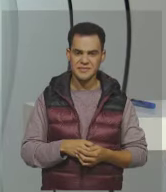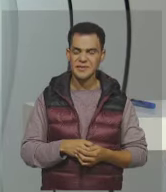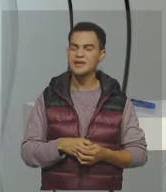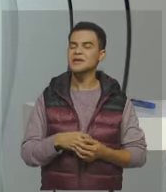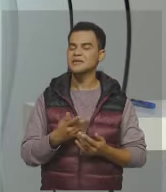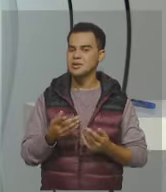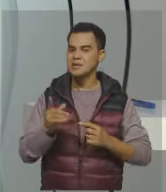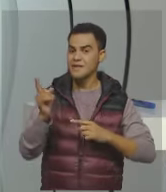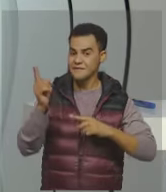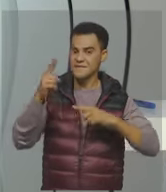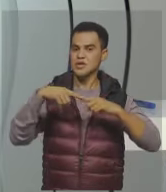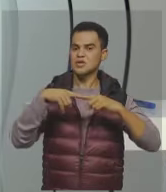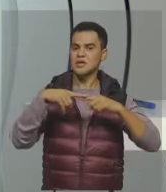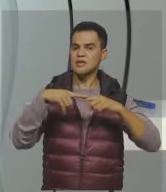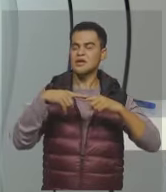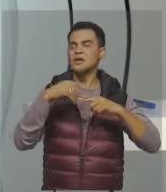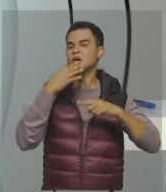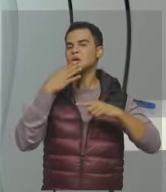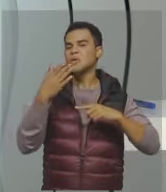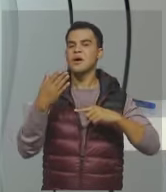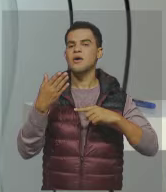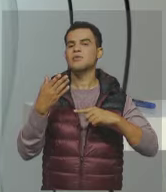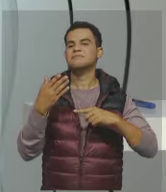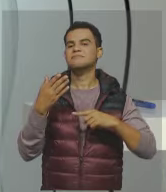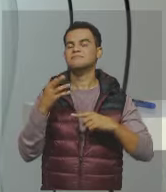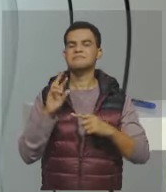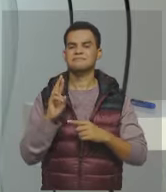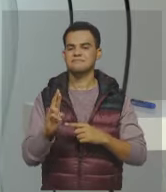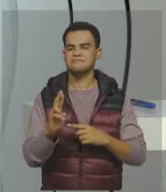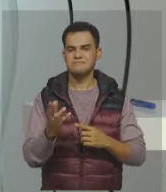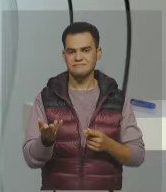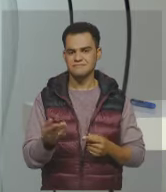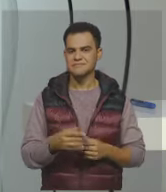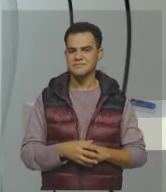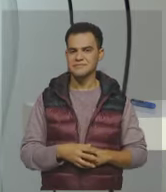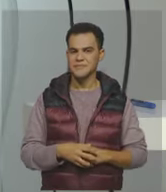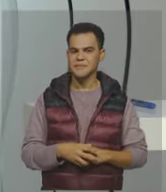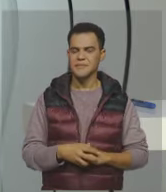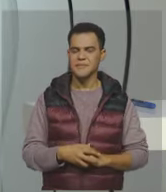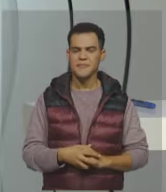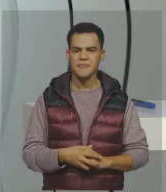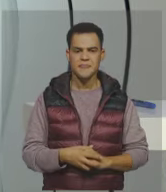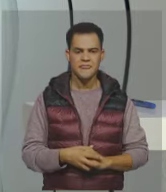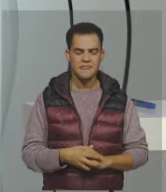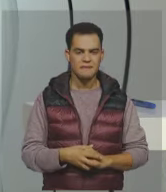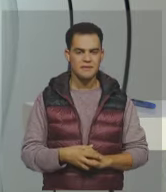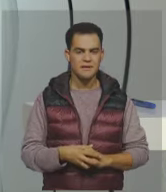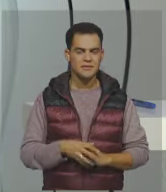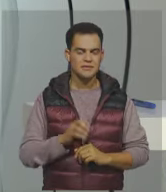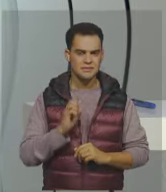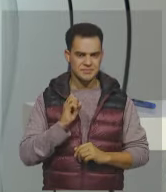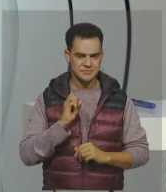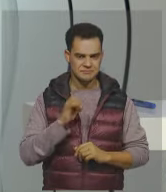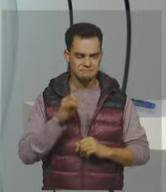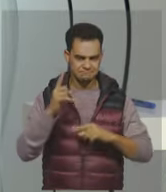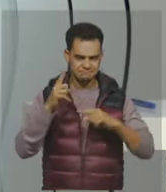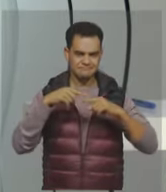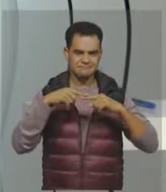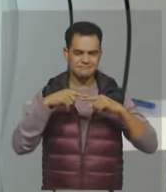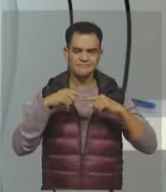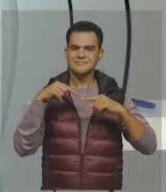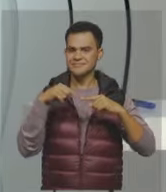fechada? Com a chave fechada, gente, essa resistência passa a ser